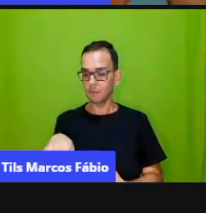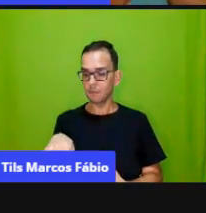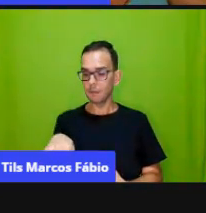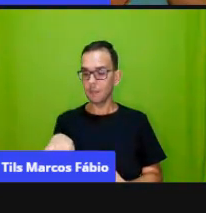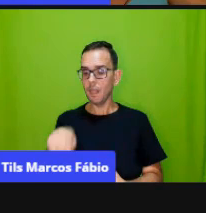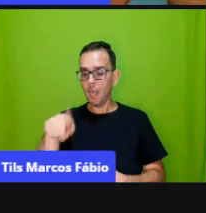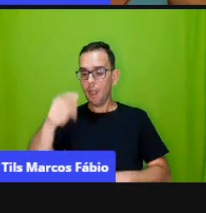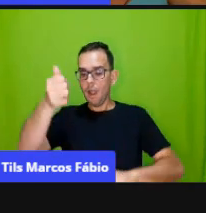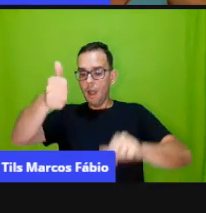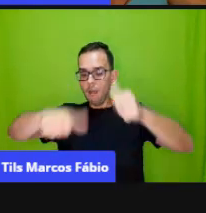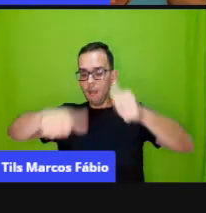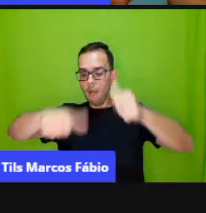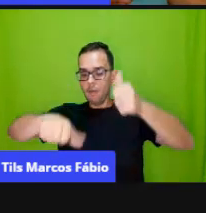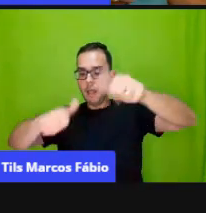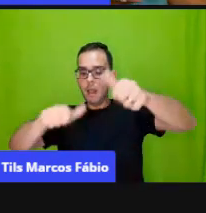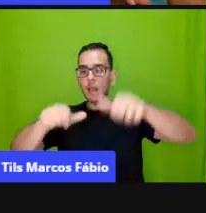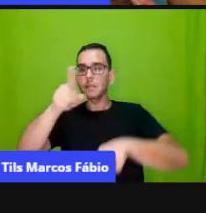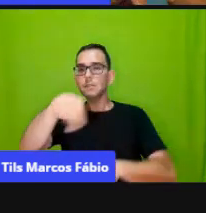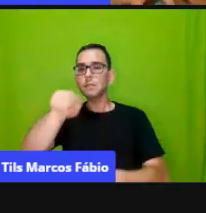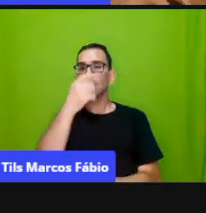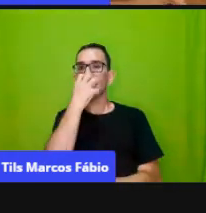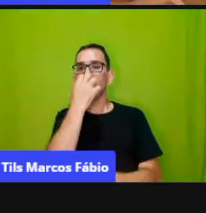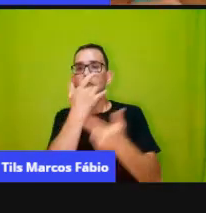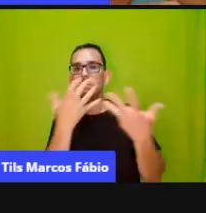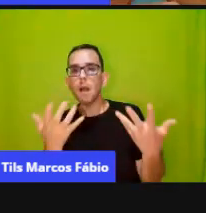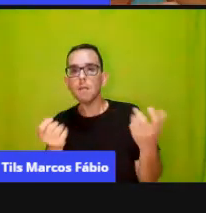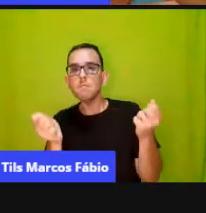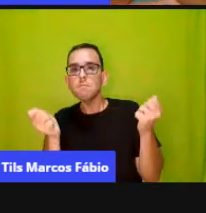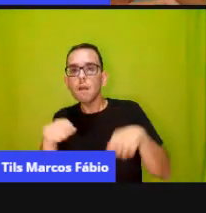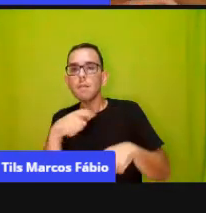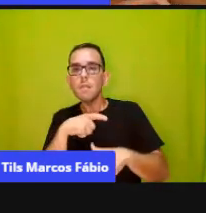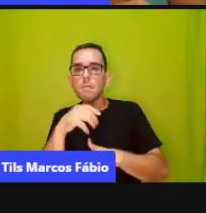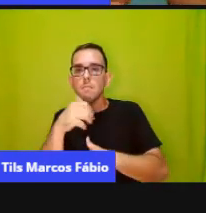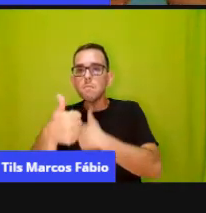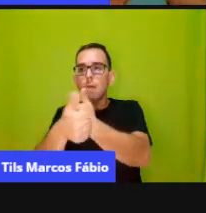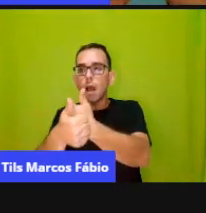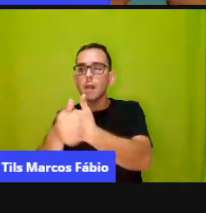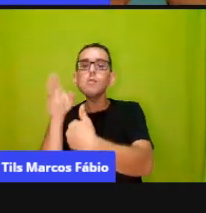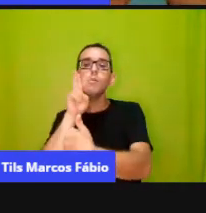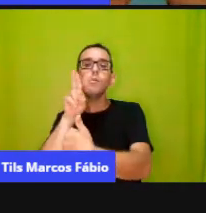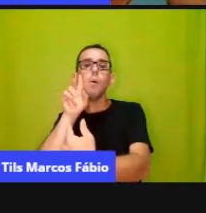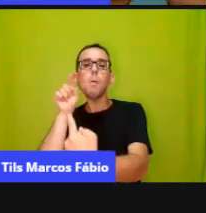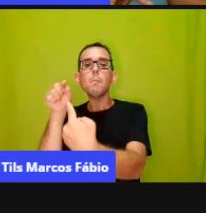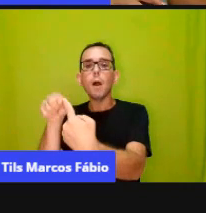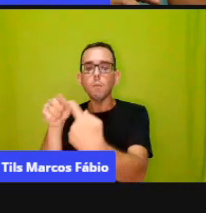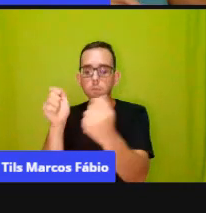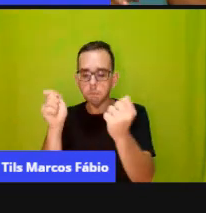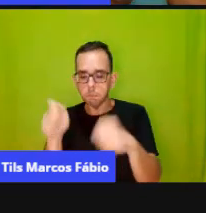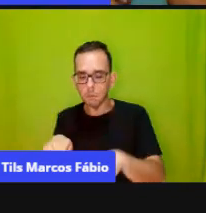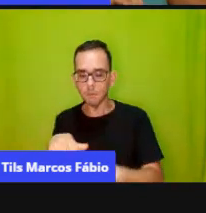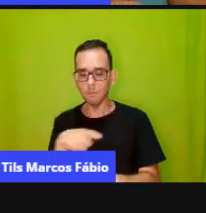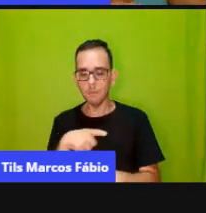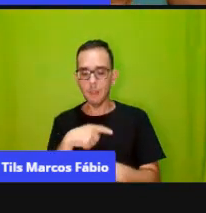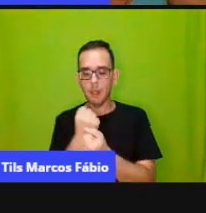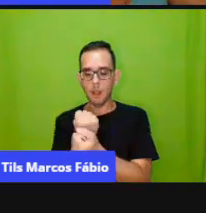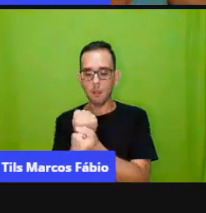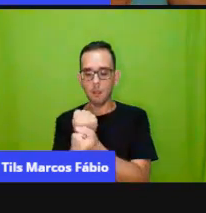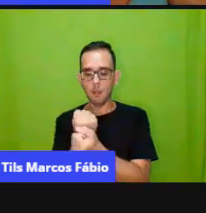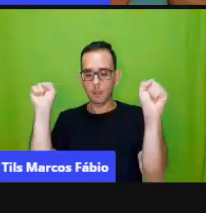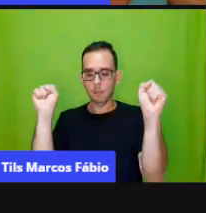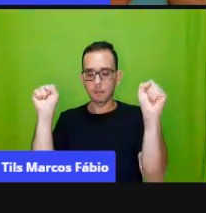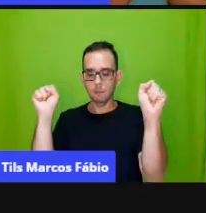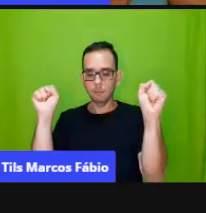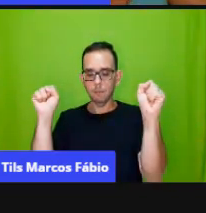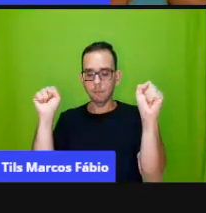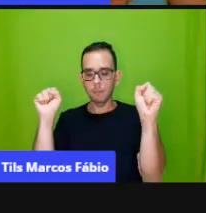avaliar se os animais estão nos ambientes mais próximos do que seria o natural e onde eles poderiam ter liberdade e desenvolver